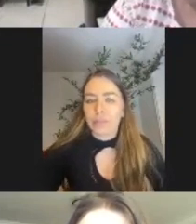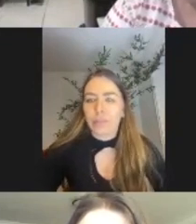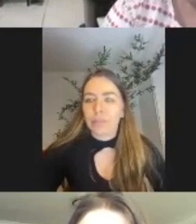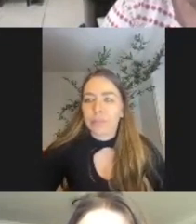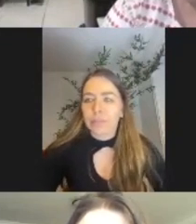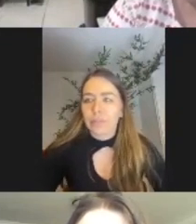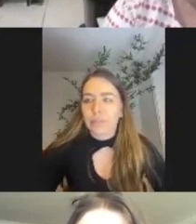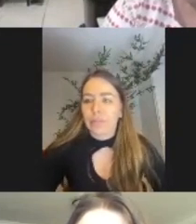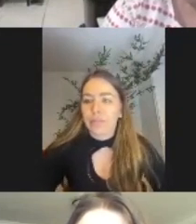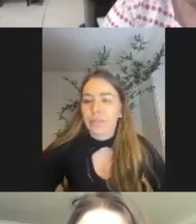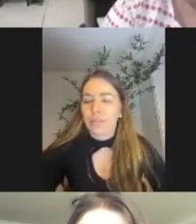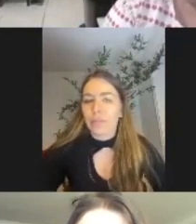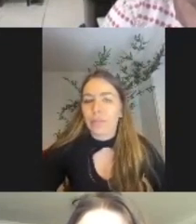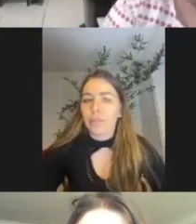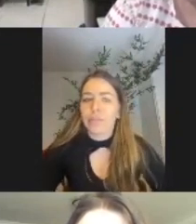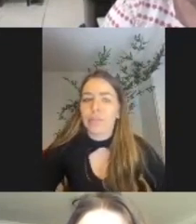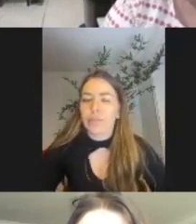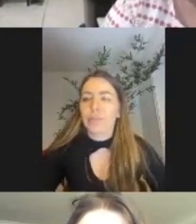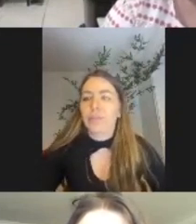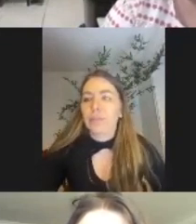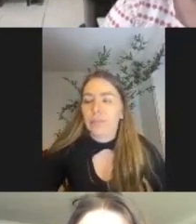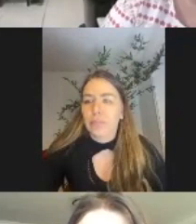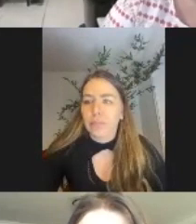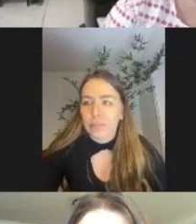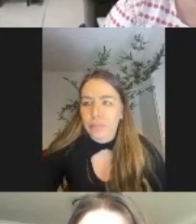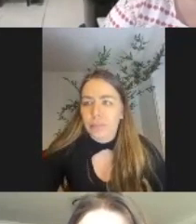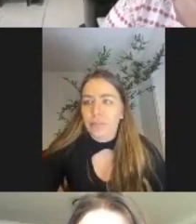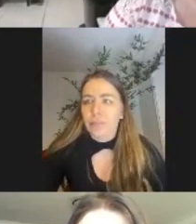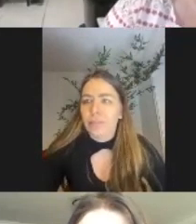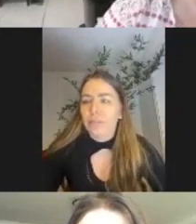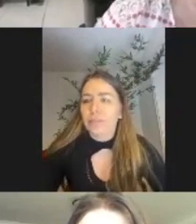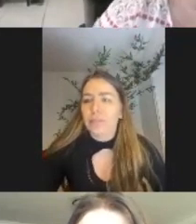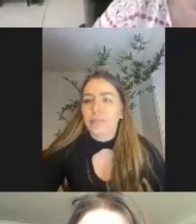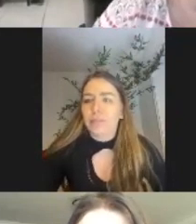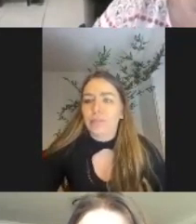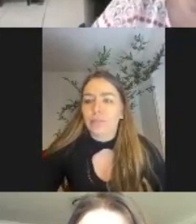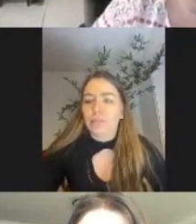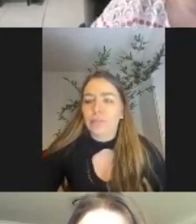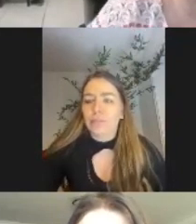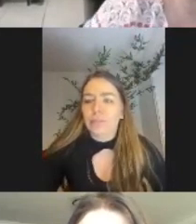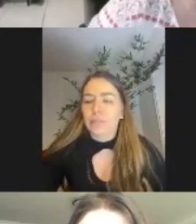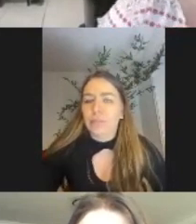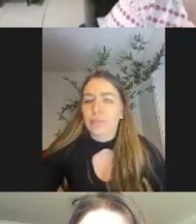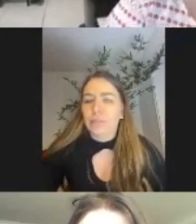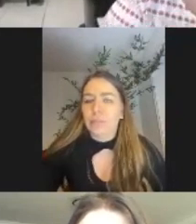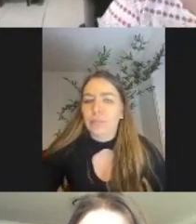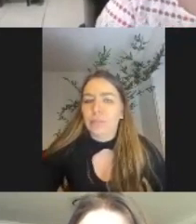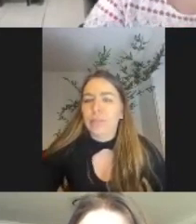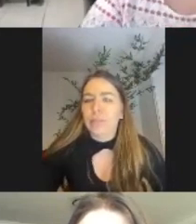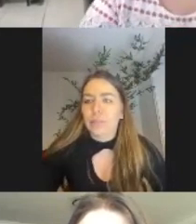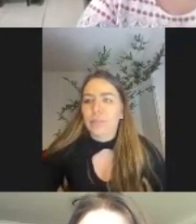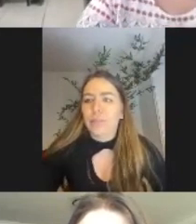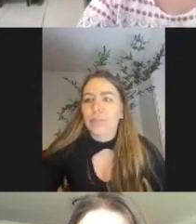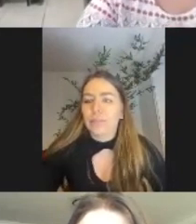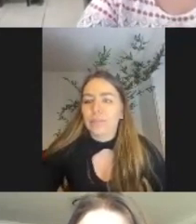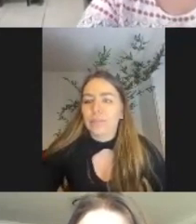de salada, da Lisa, tudo isso tem gorduras inflamatórias, tem açúcar, não pode usar,